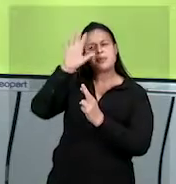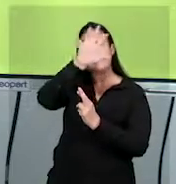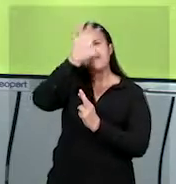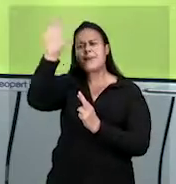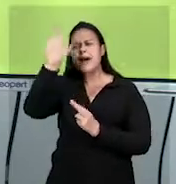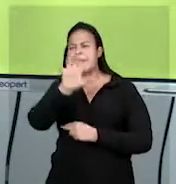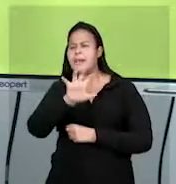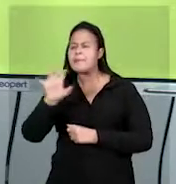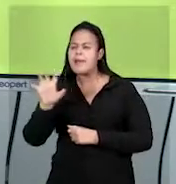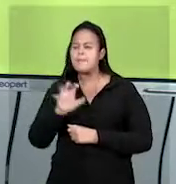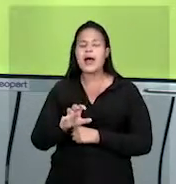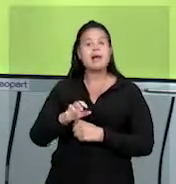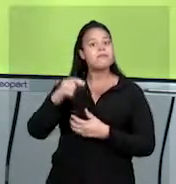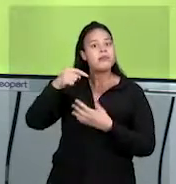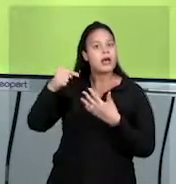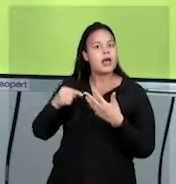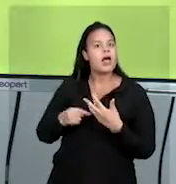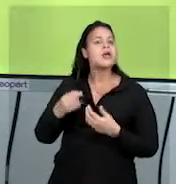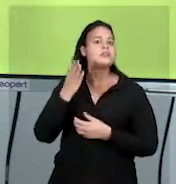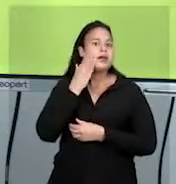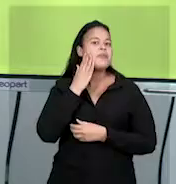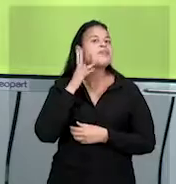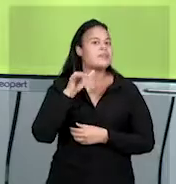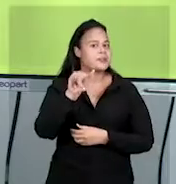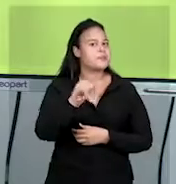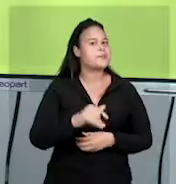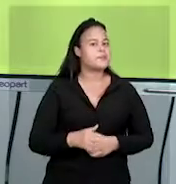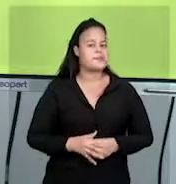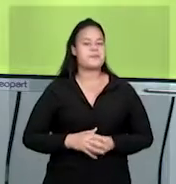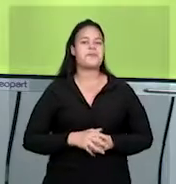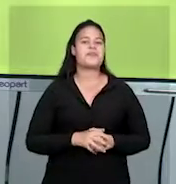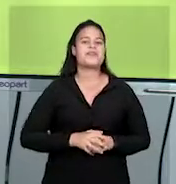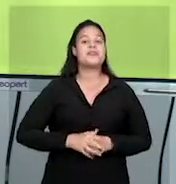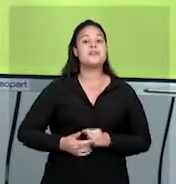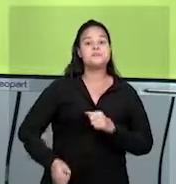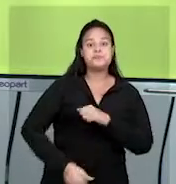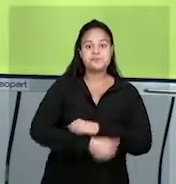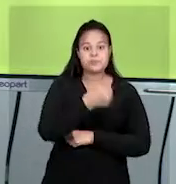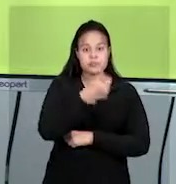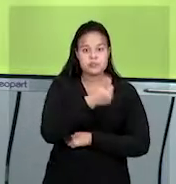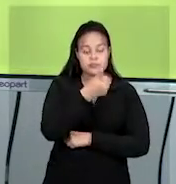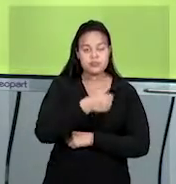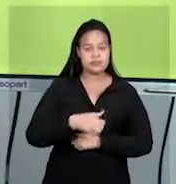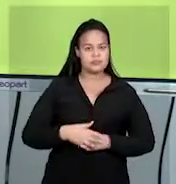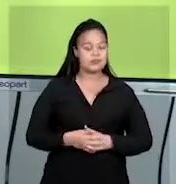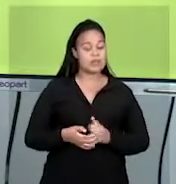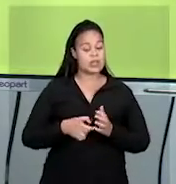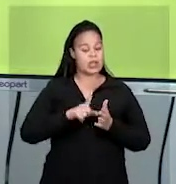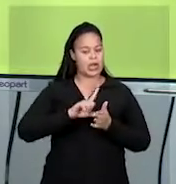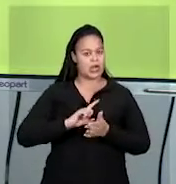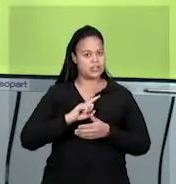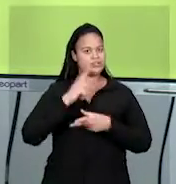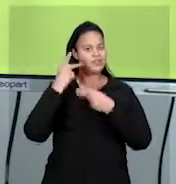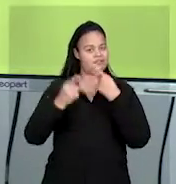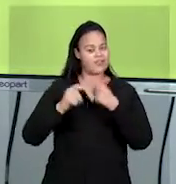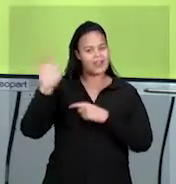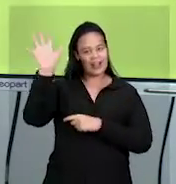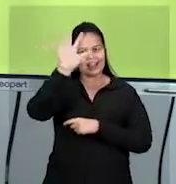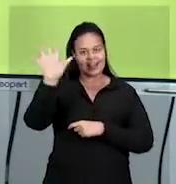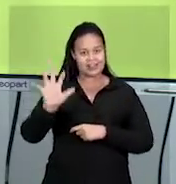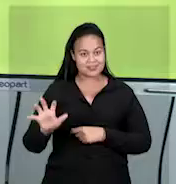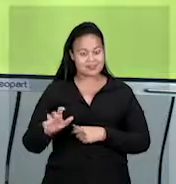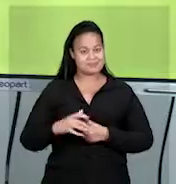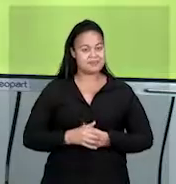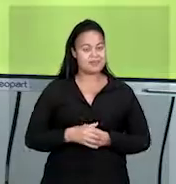mapas, a gente vai explorar mapas diferentes nessa aula. Bom, primeira coisa, antes de falar de mapas,